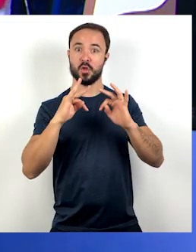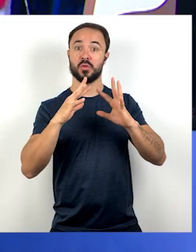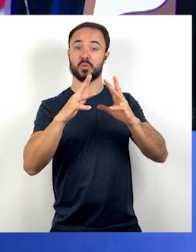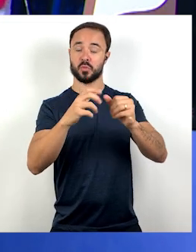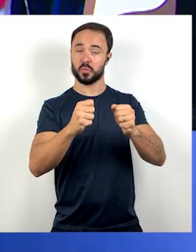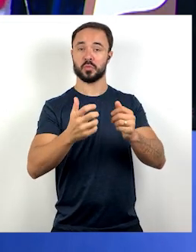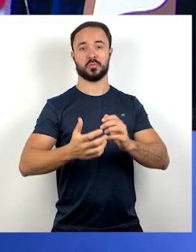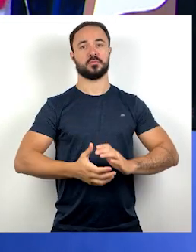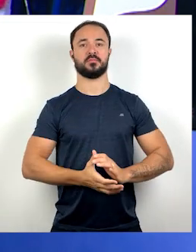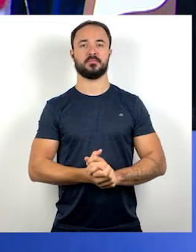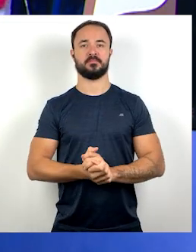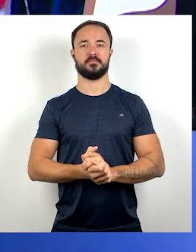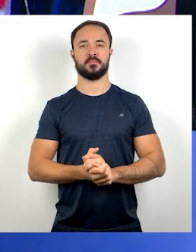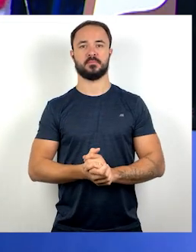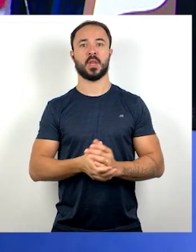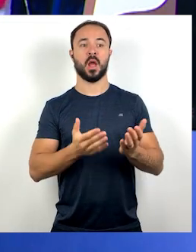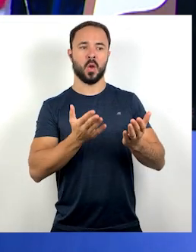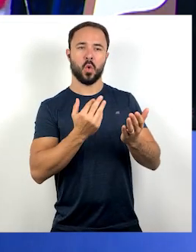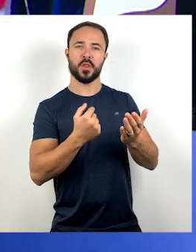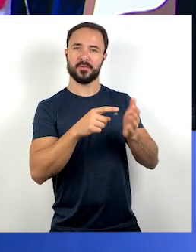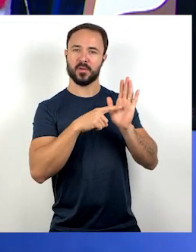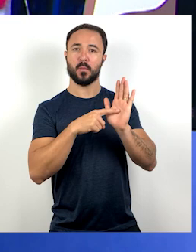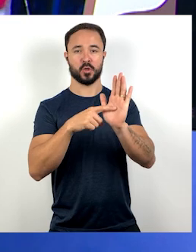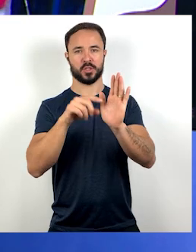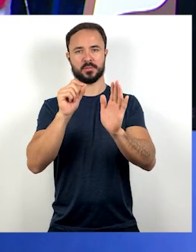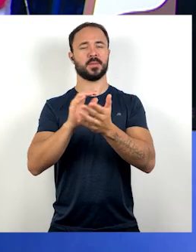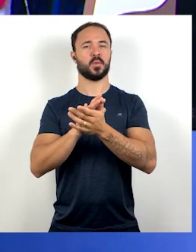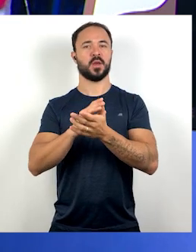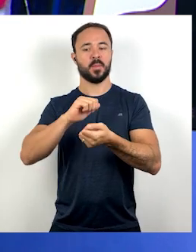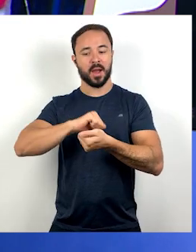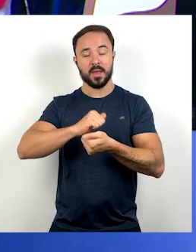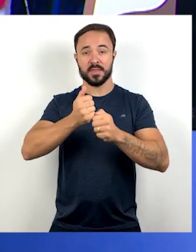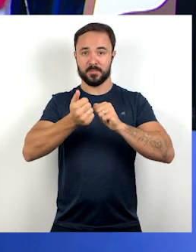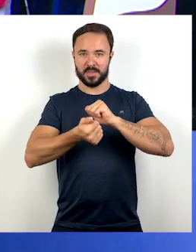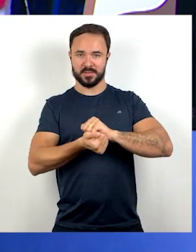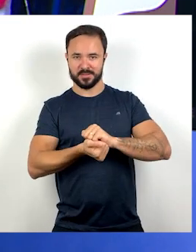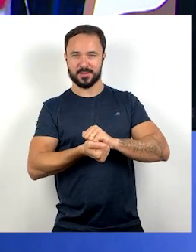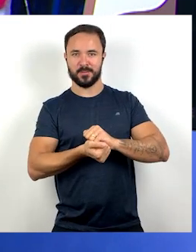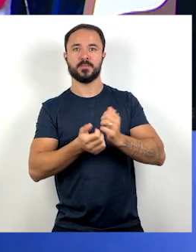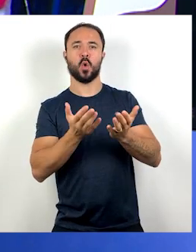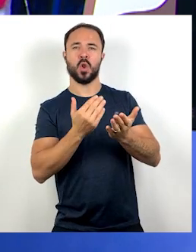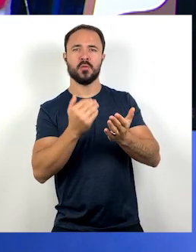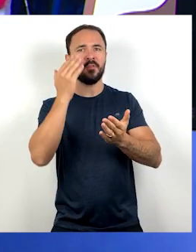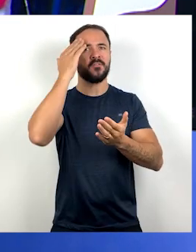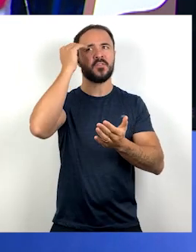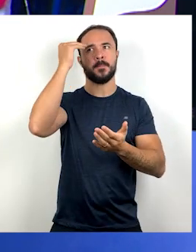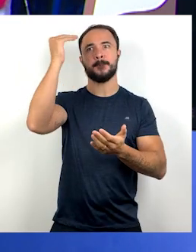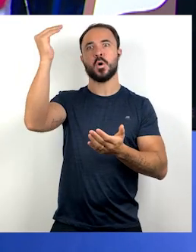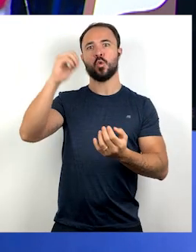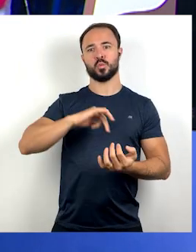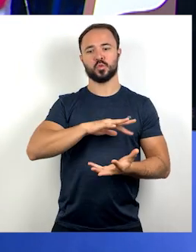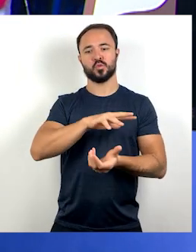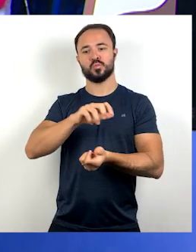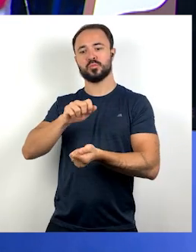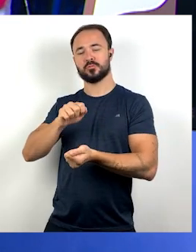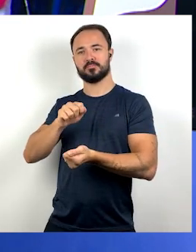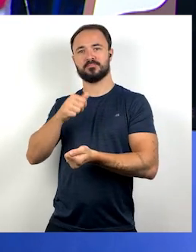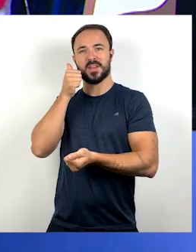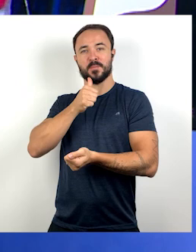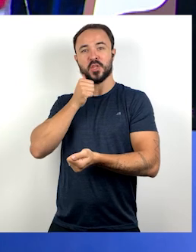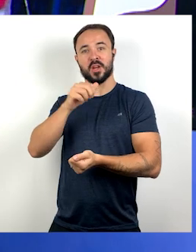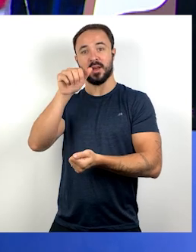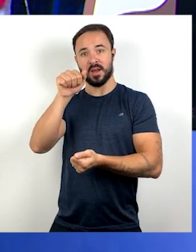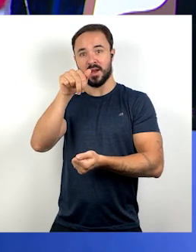que eu vou apresentar para vocês é uma adaptação de um diário muito lido em todo o mundo, escrito